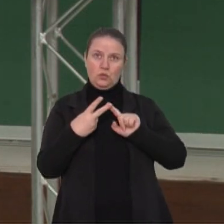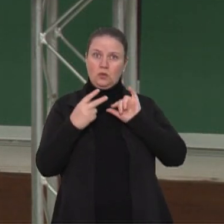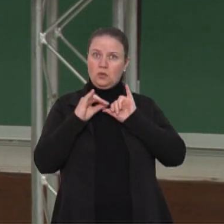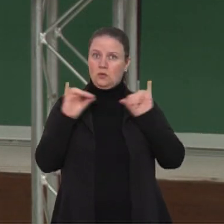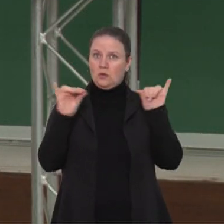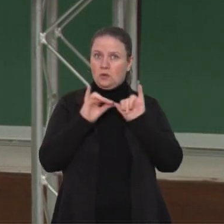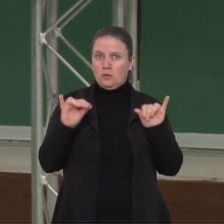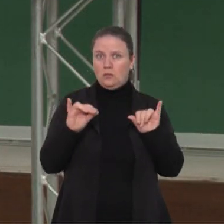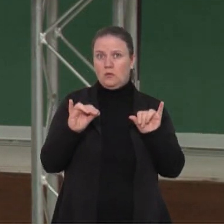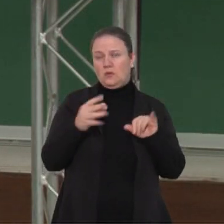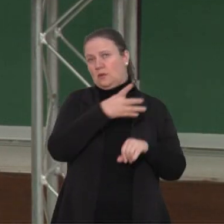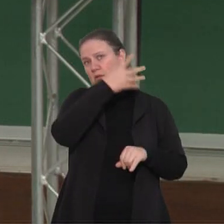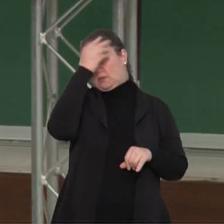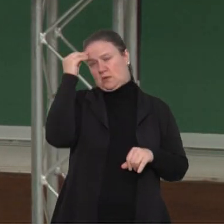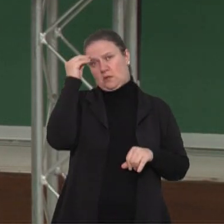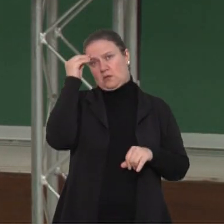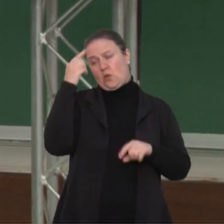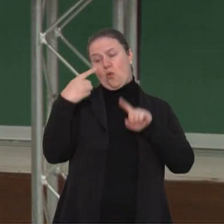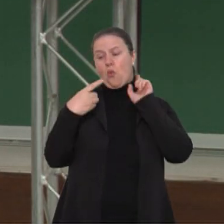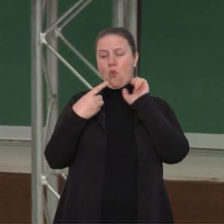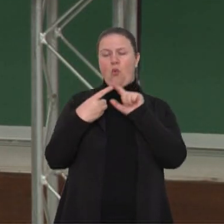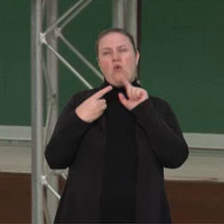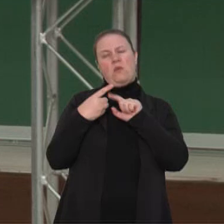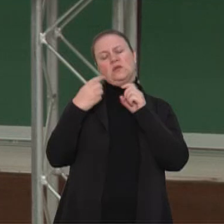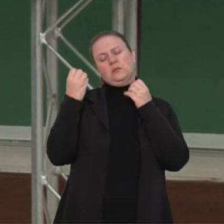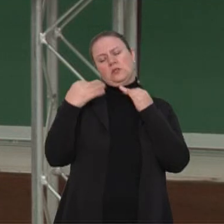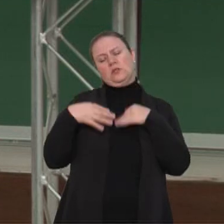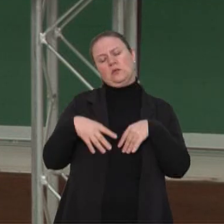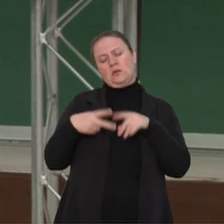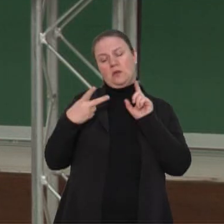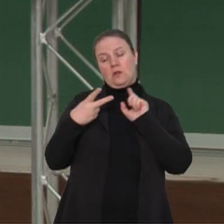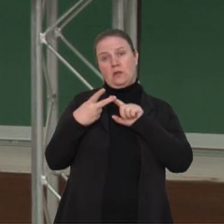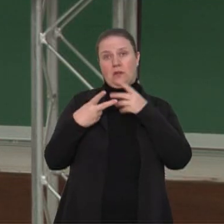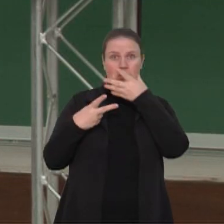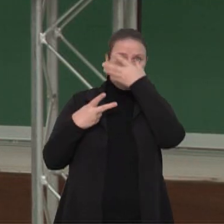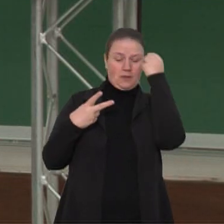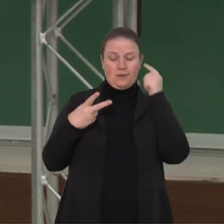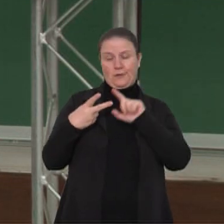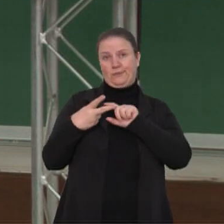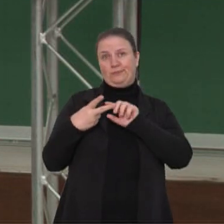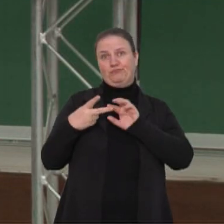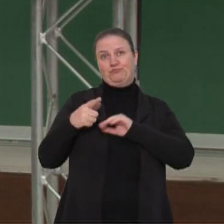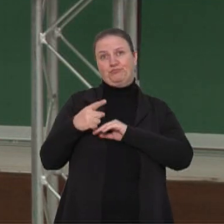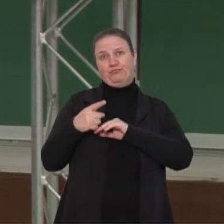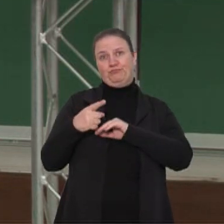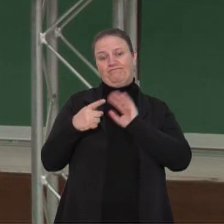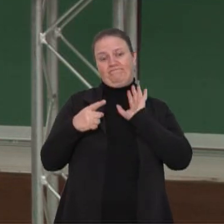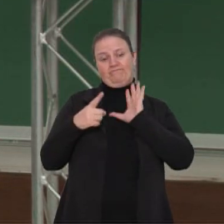sobre uma, por exemplo, isso é muito comum. E também veja se teu texto está